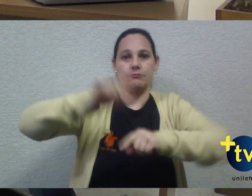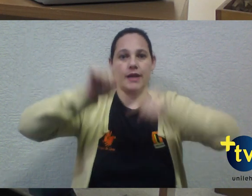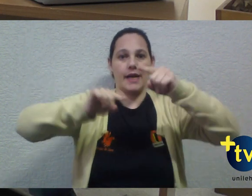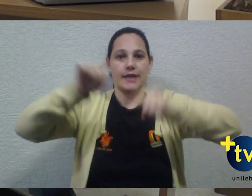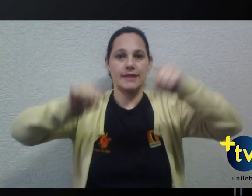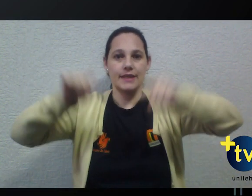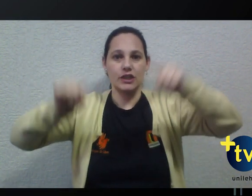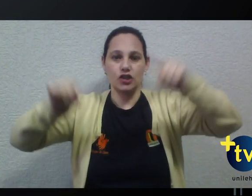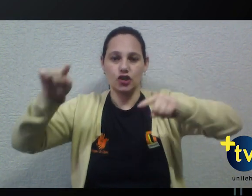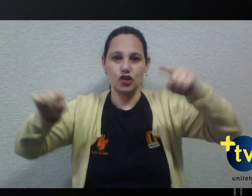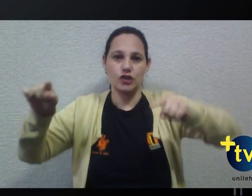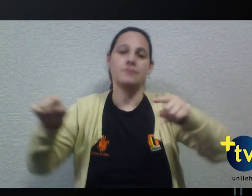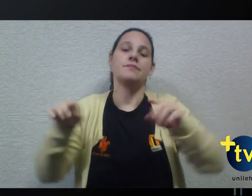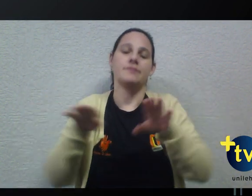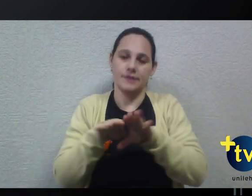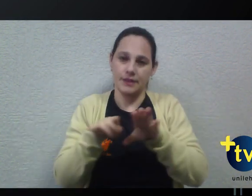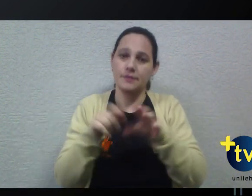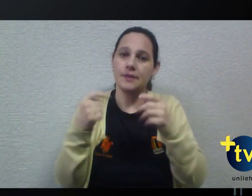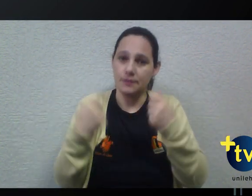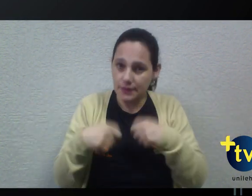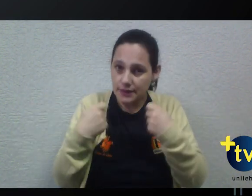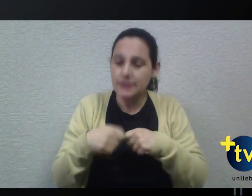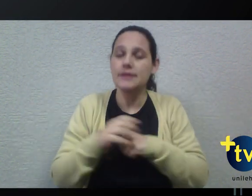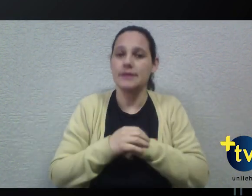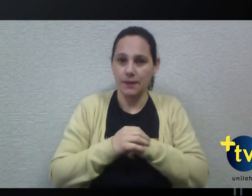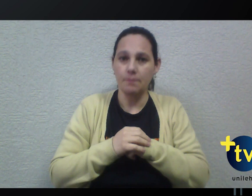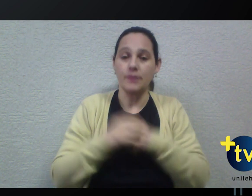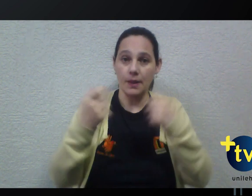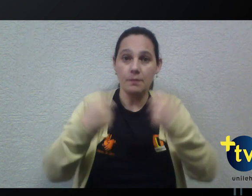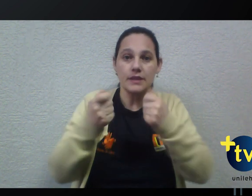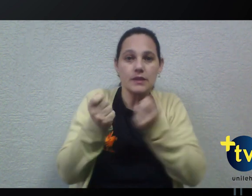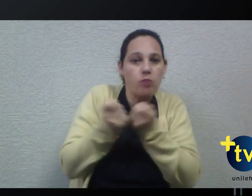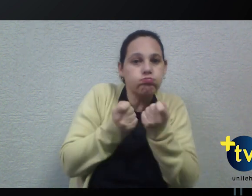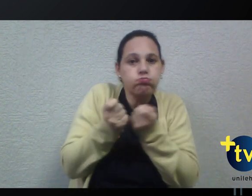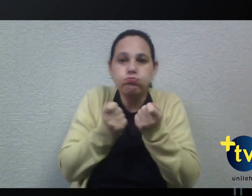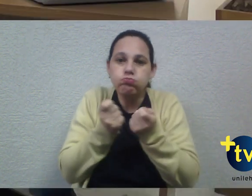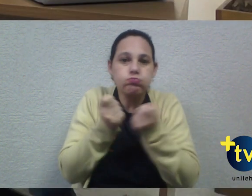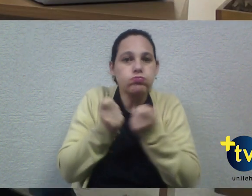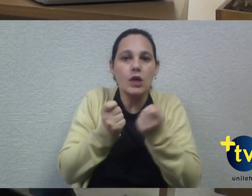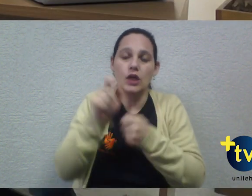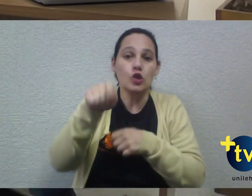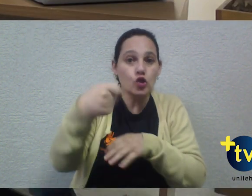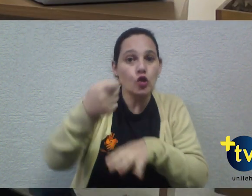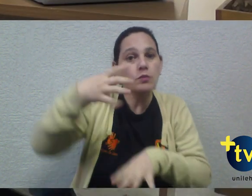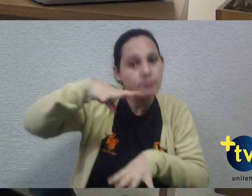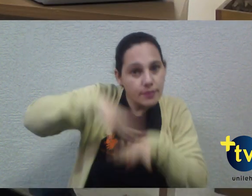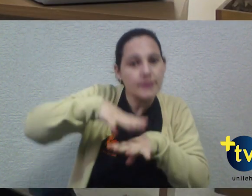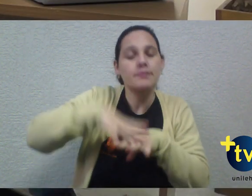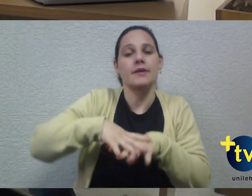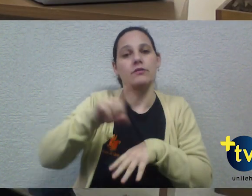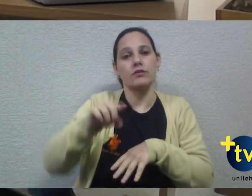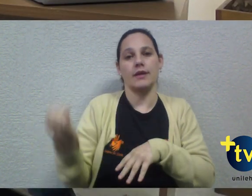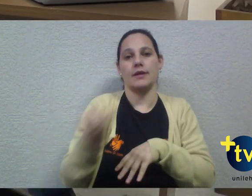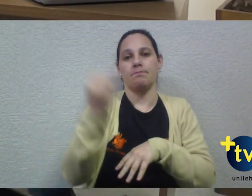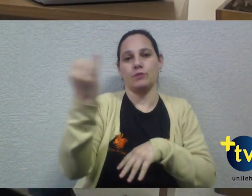gente vai entrar mais para frente sobre Big Data, e é muito importante você ter esse domínio da matemática, porque é uma área das ciências puramente